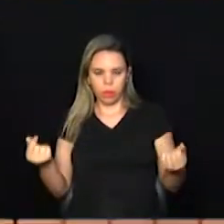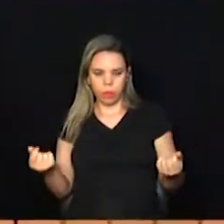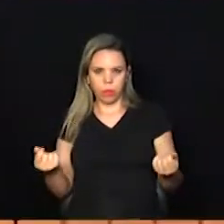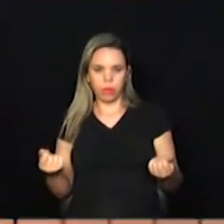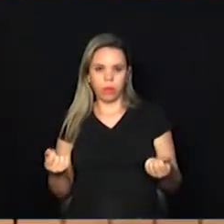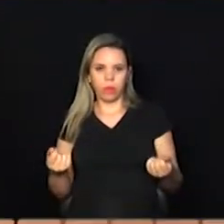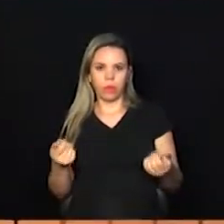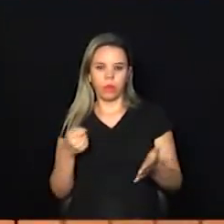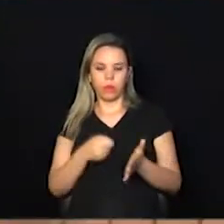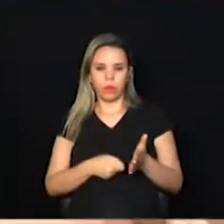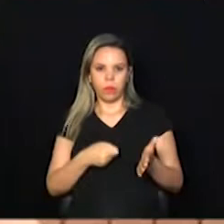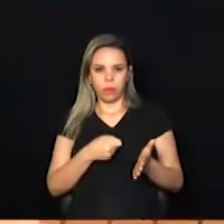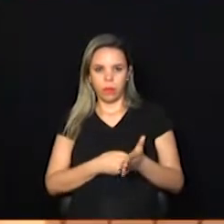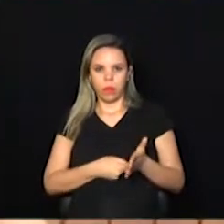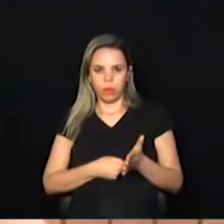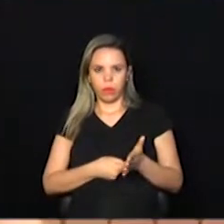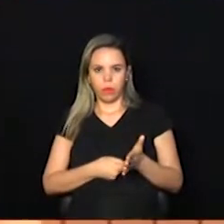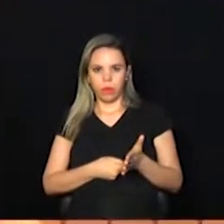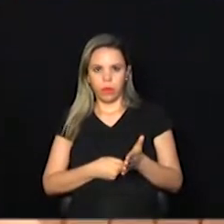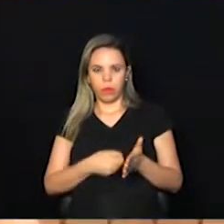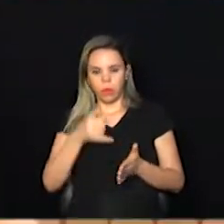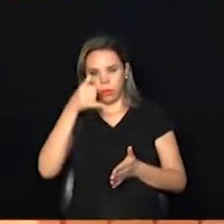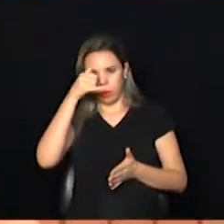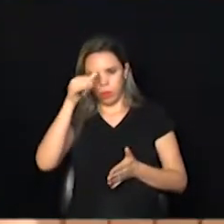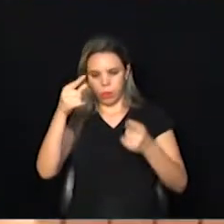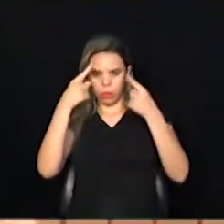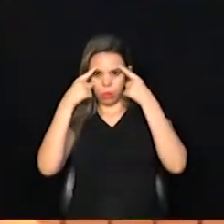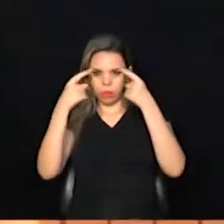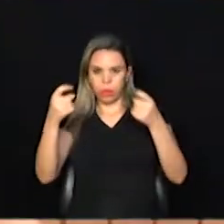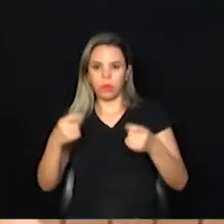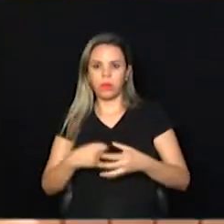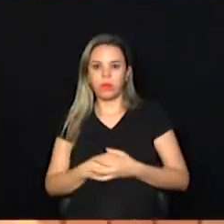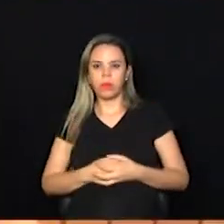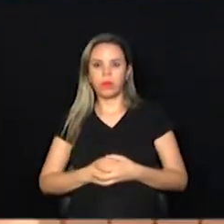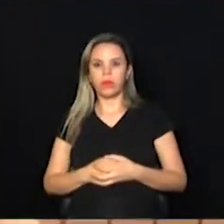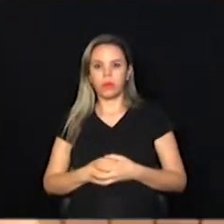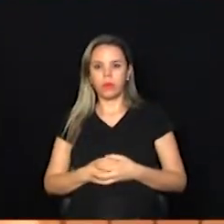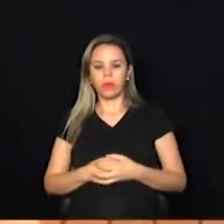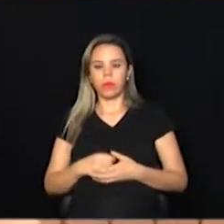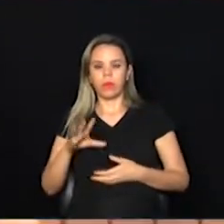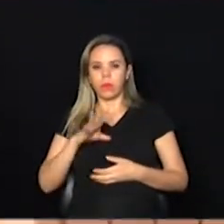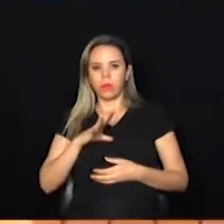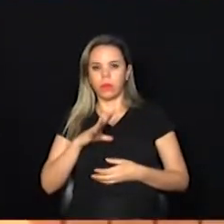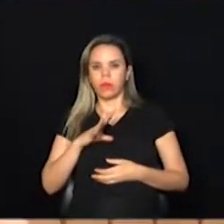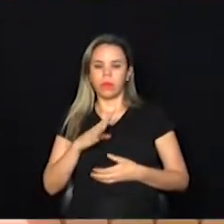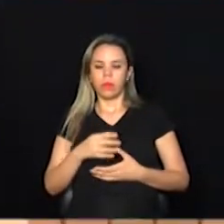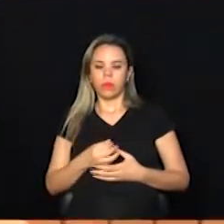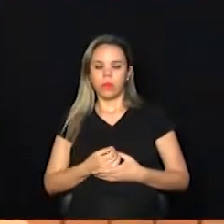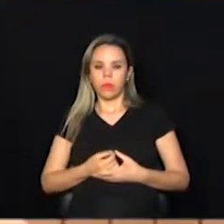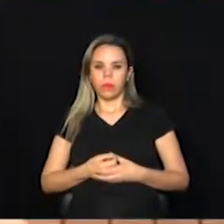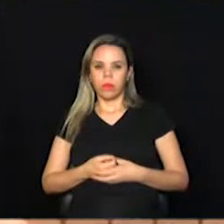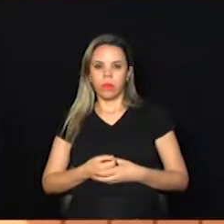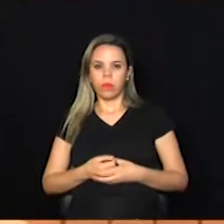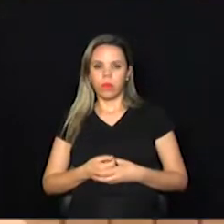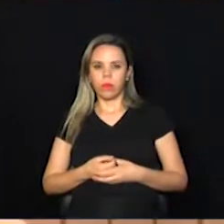das políticas de combate à violência na cidade de Campinas.